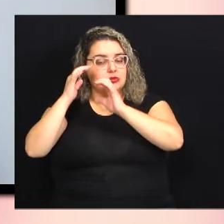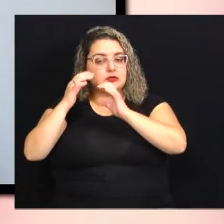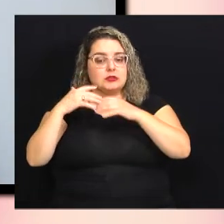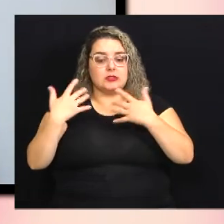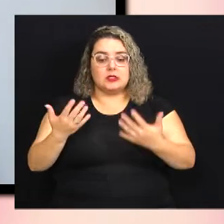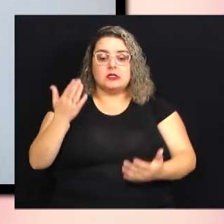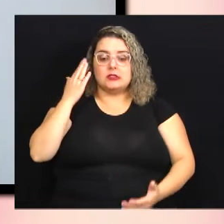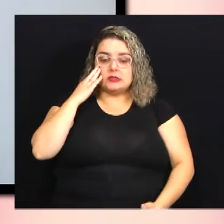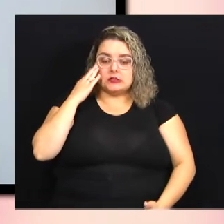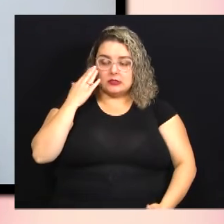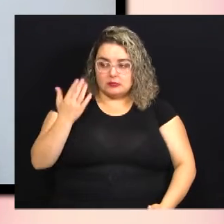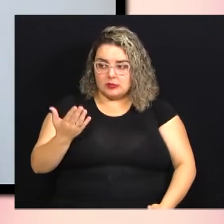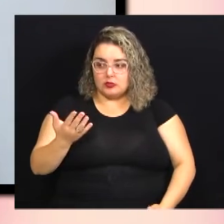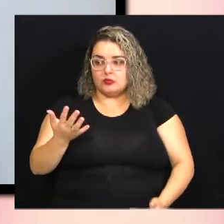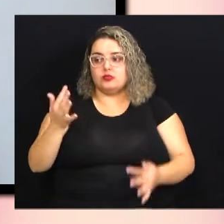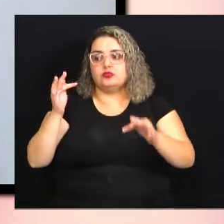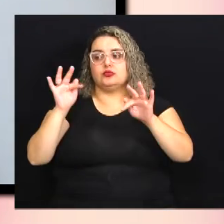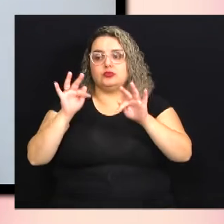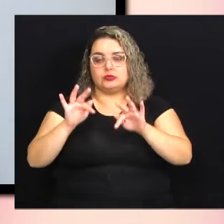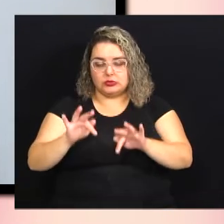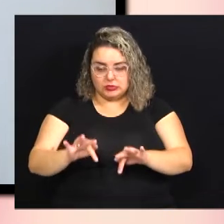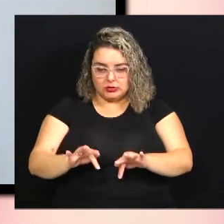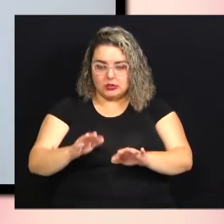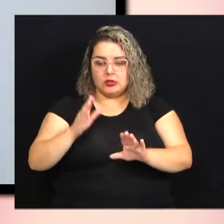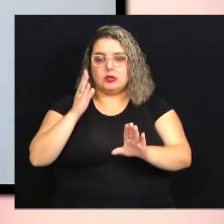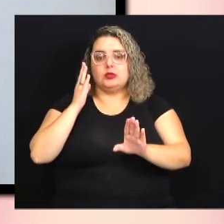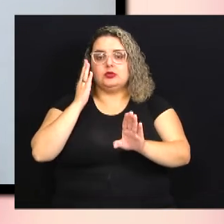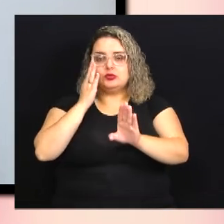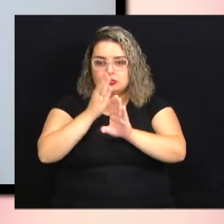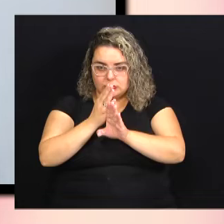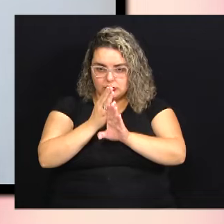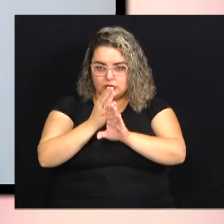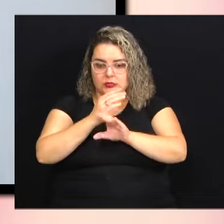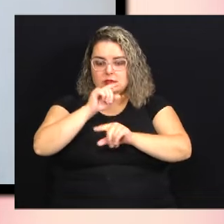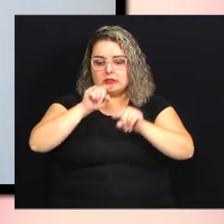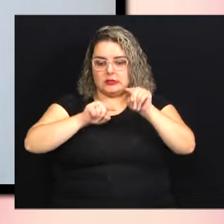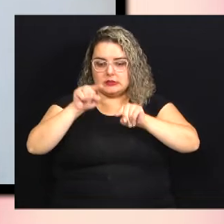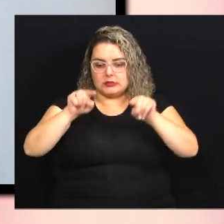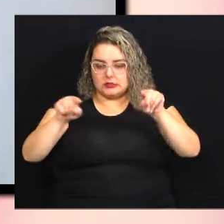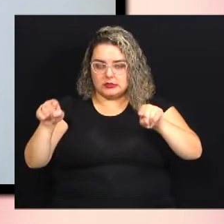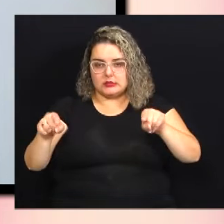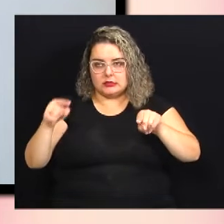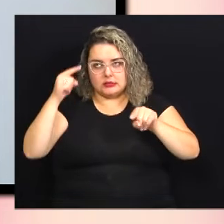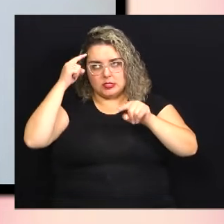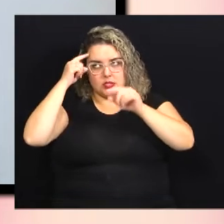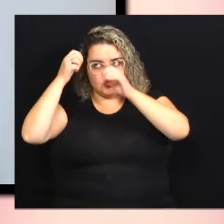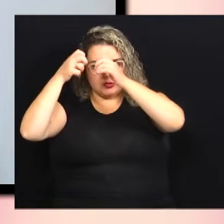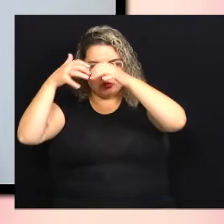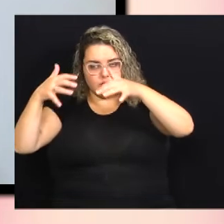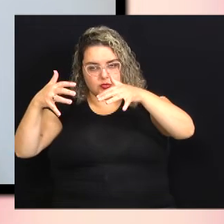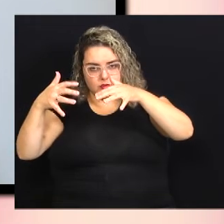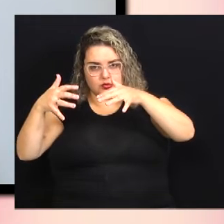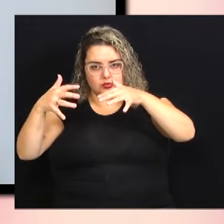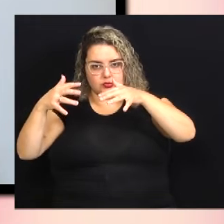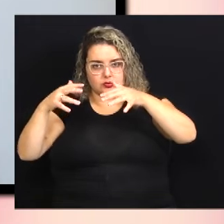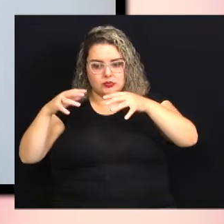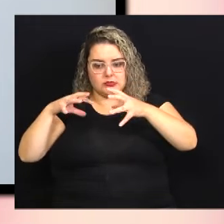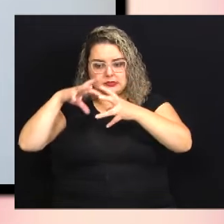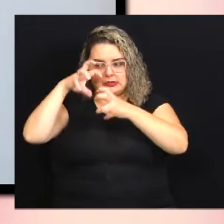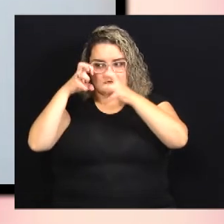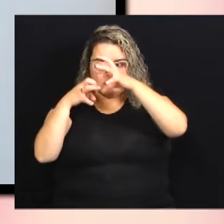Nós sabemos que, no final, você encontra essas alterações anatomopatológicas desses